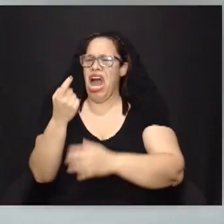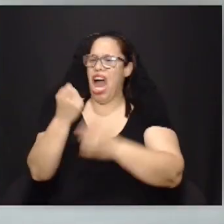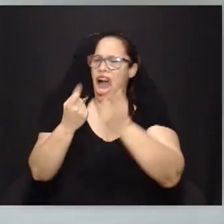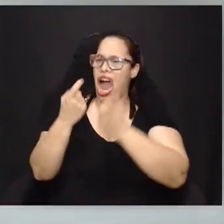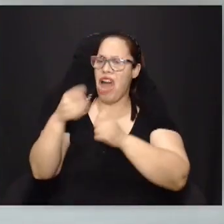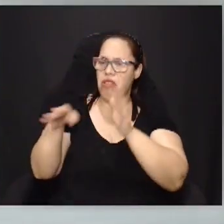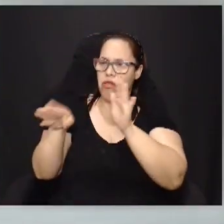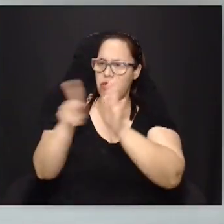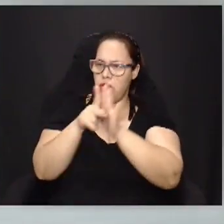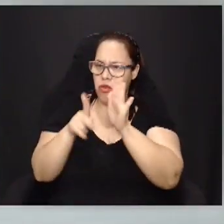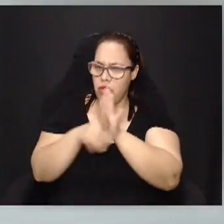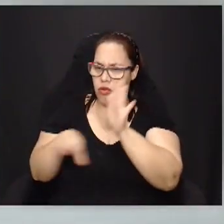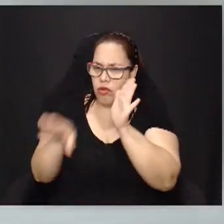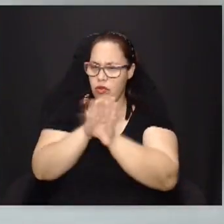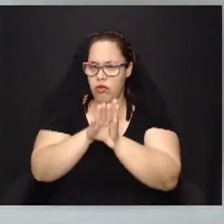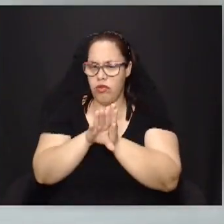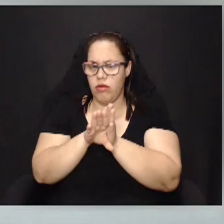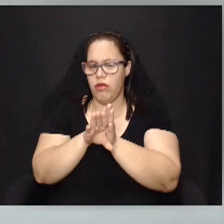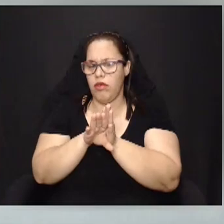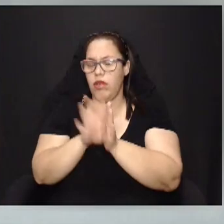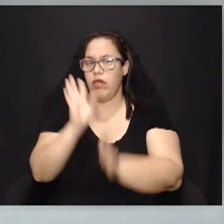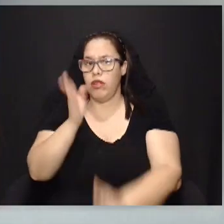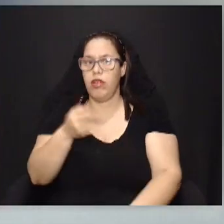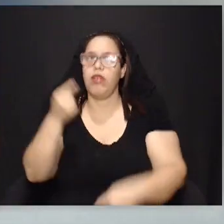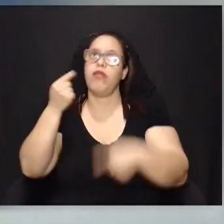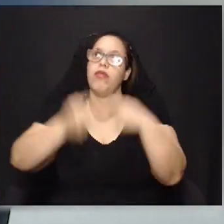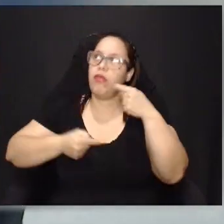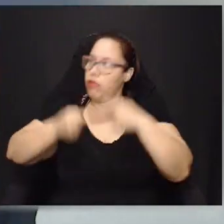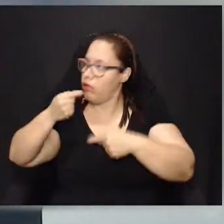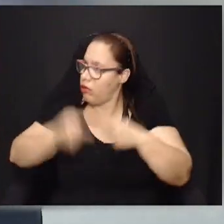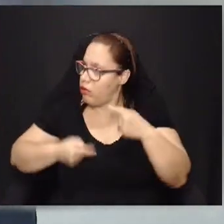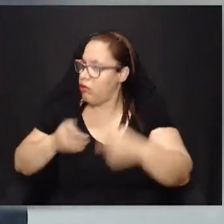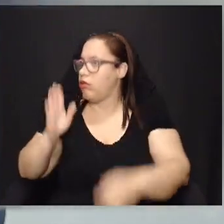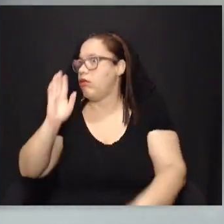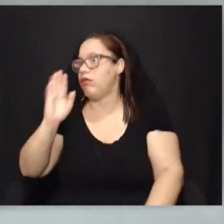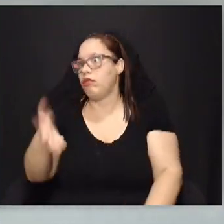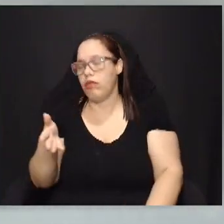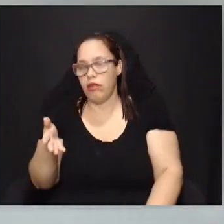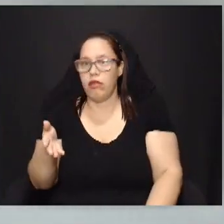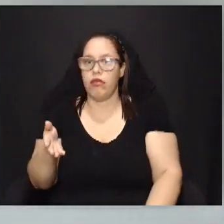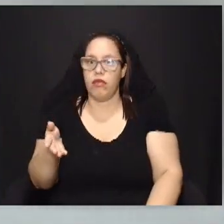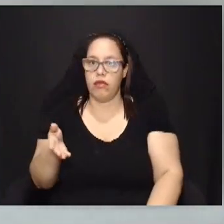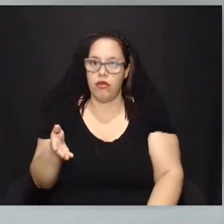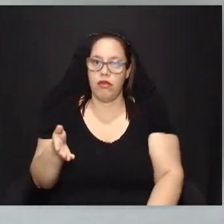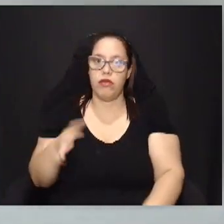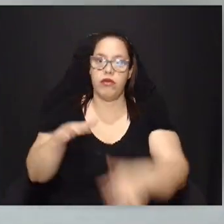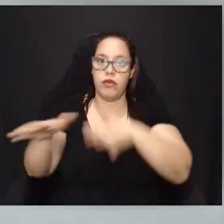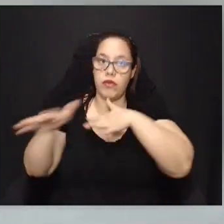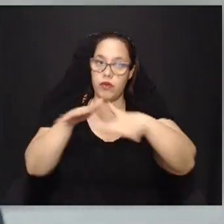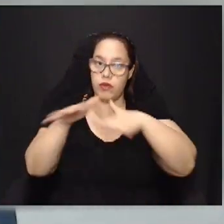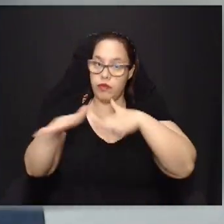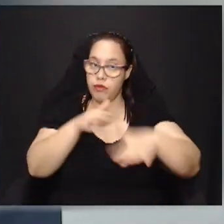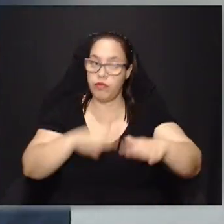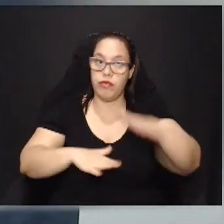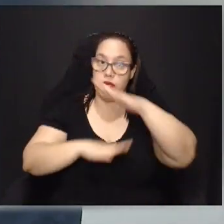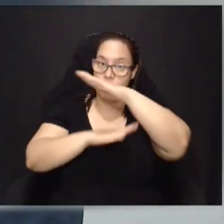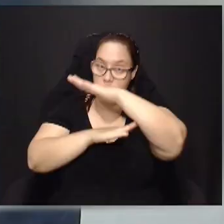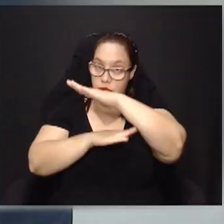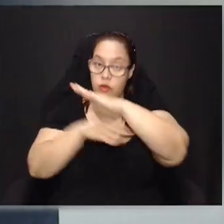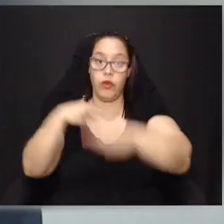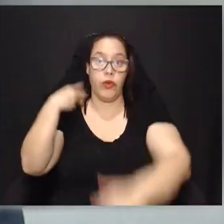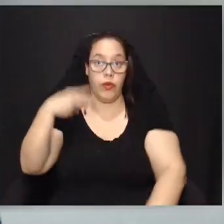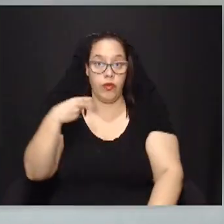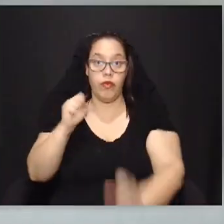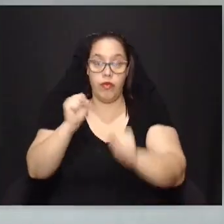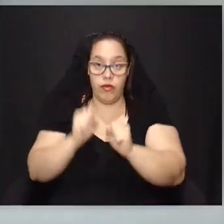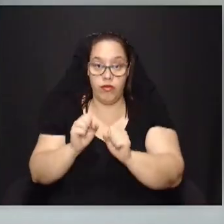para a votação, projetos que já foram discutidos, projetos que ficaram tramitando na casa para que vereadores pudessem apresentar